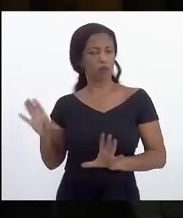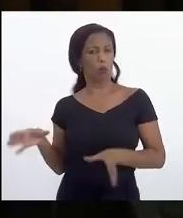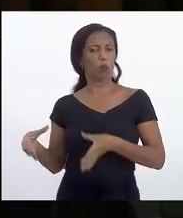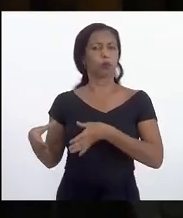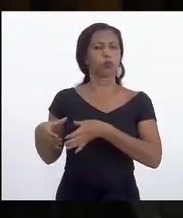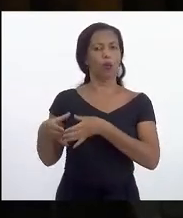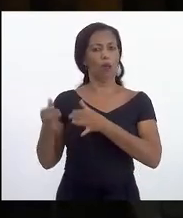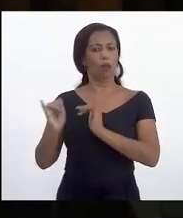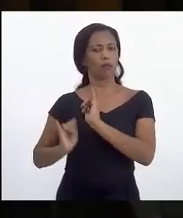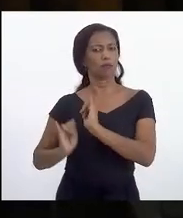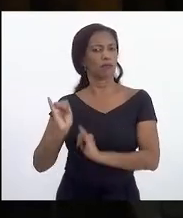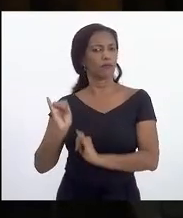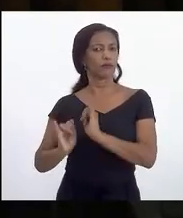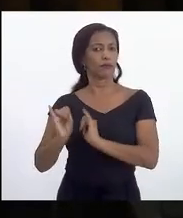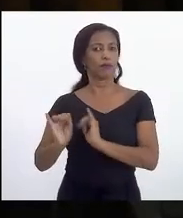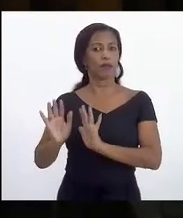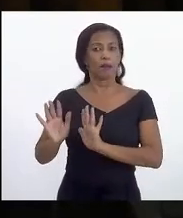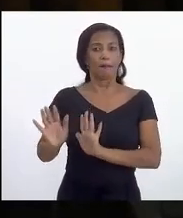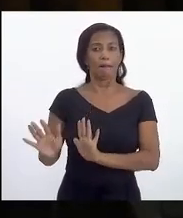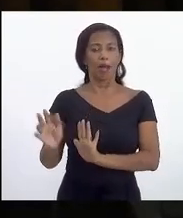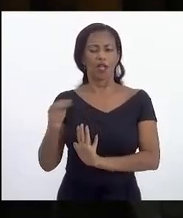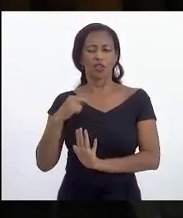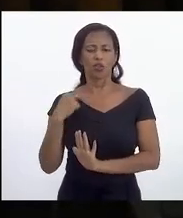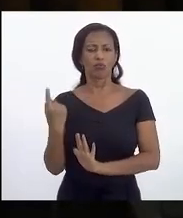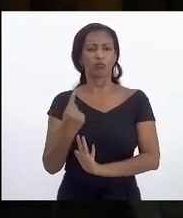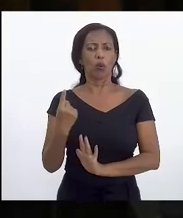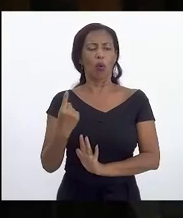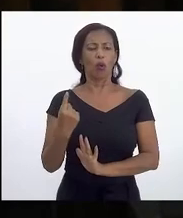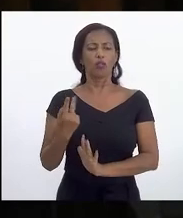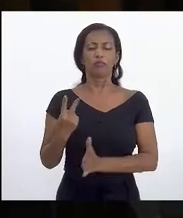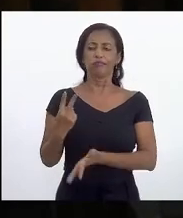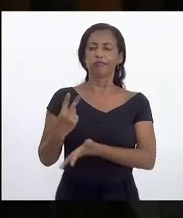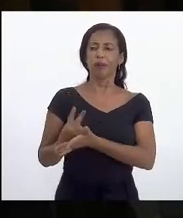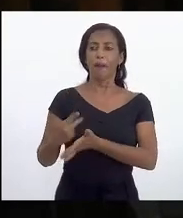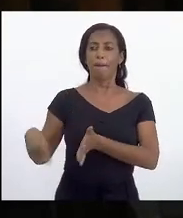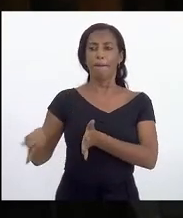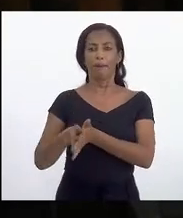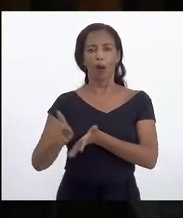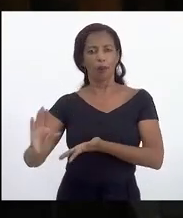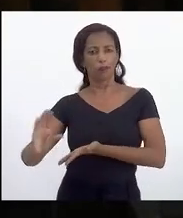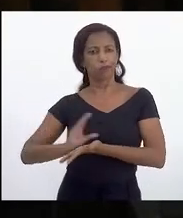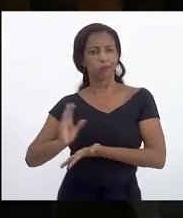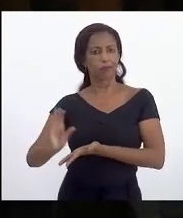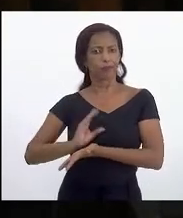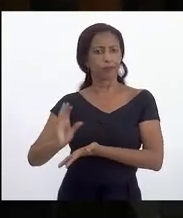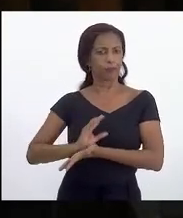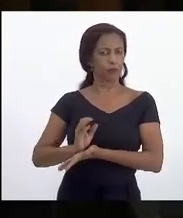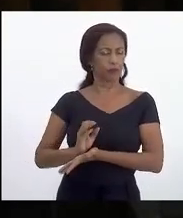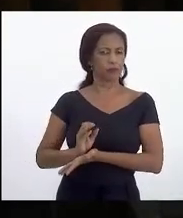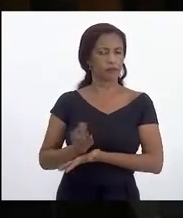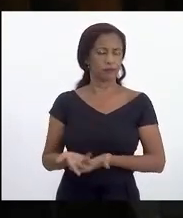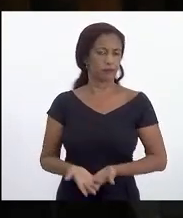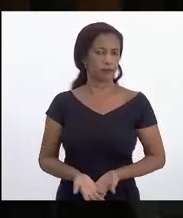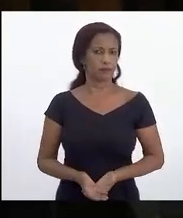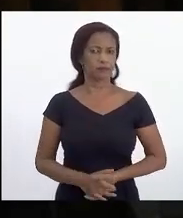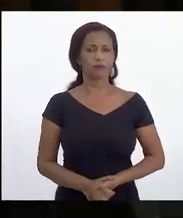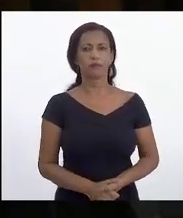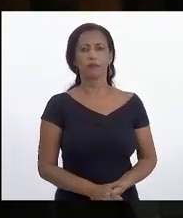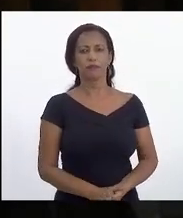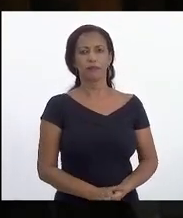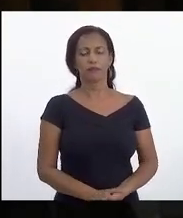Industrial mas nós nos mantemos com nossos recursos E aí